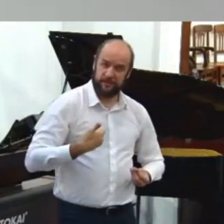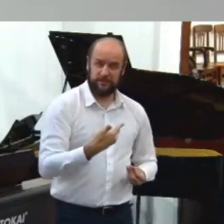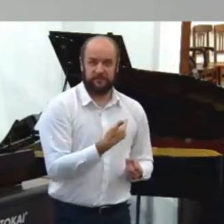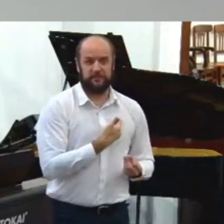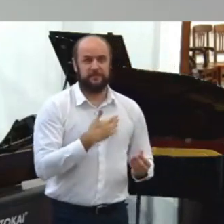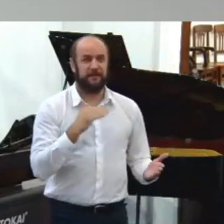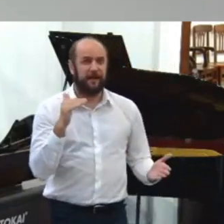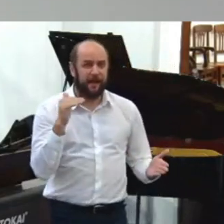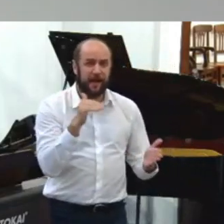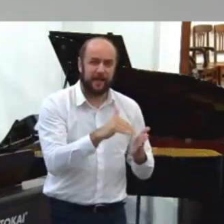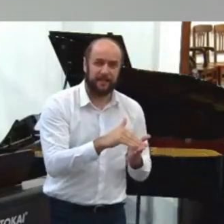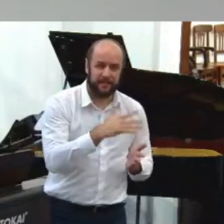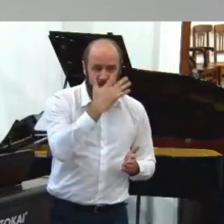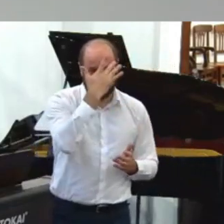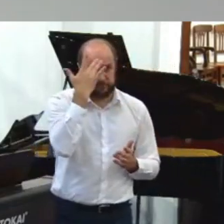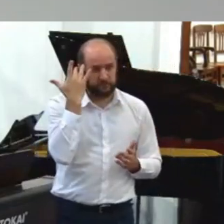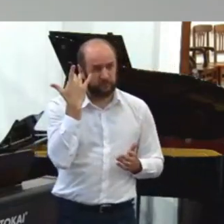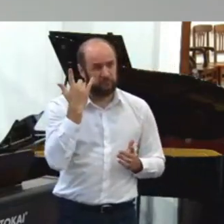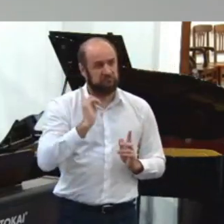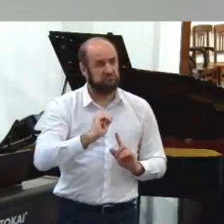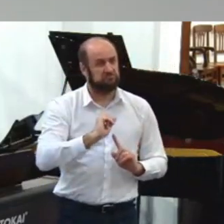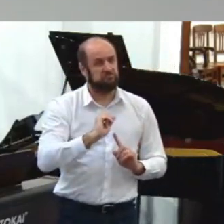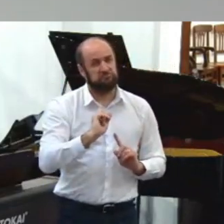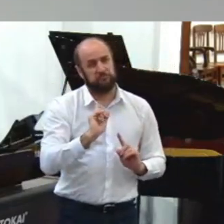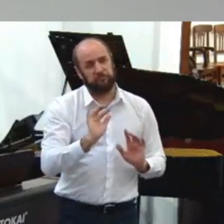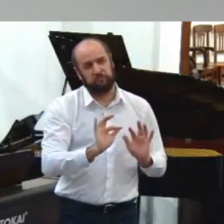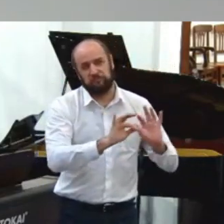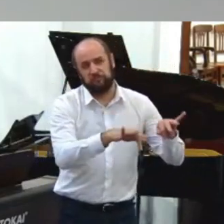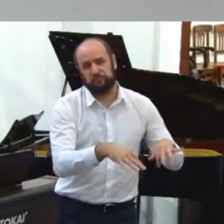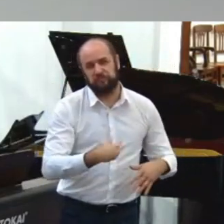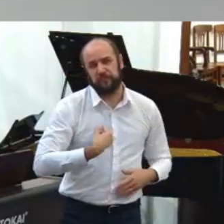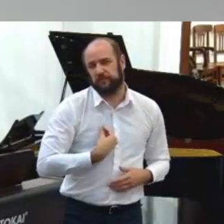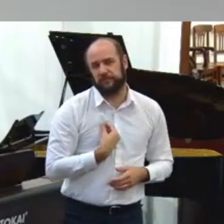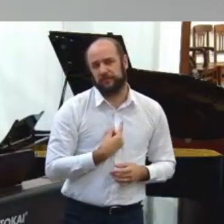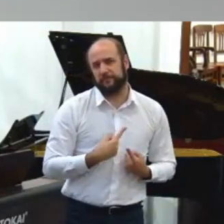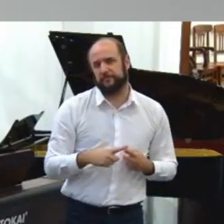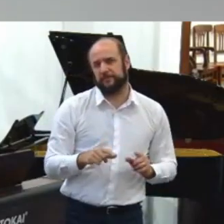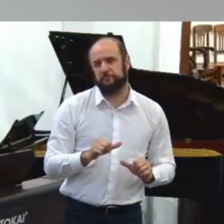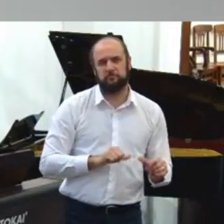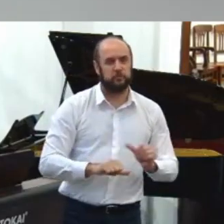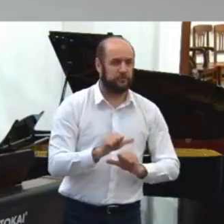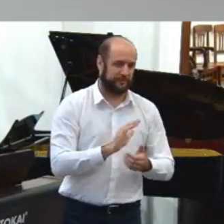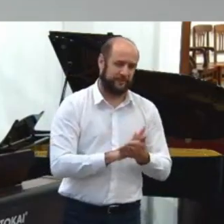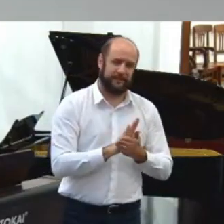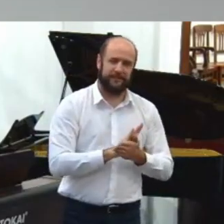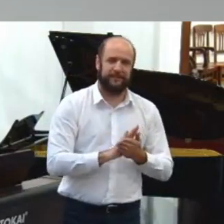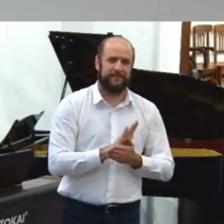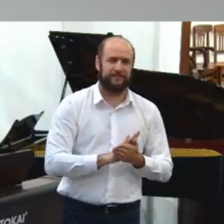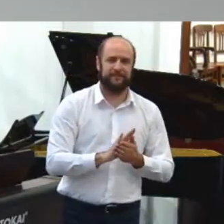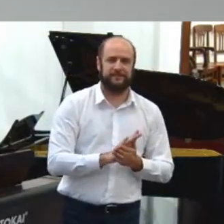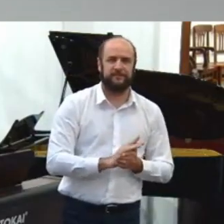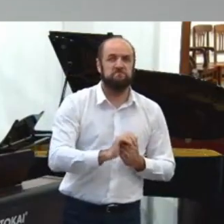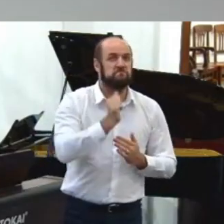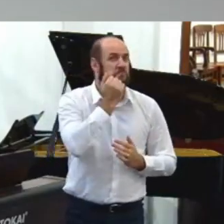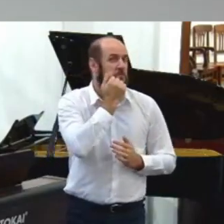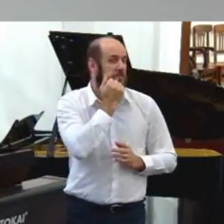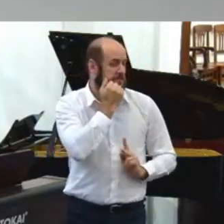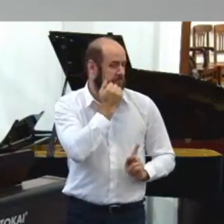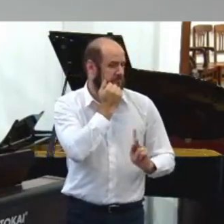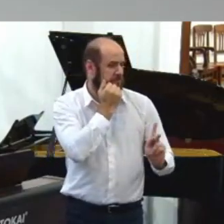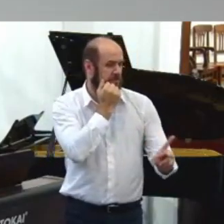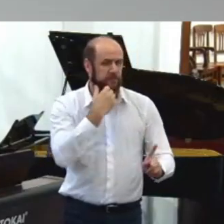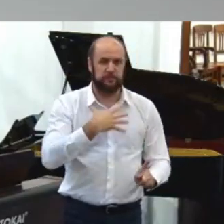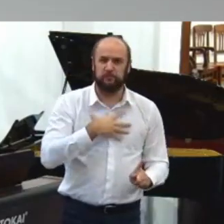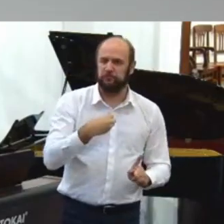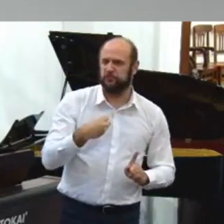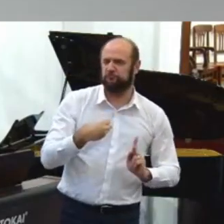a pessoa em si não está presente conosco. Mas não muda em nada o status de quem é mãe e de quem é